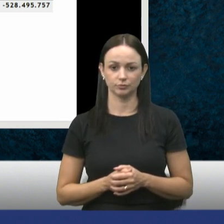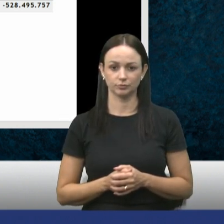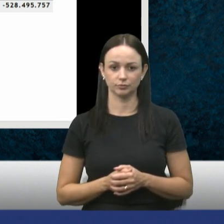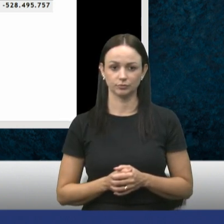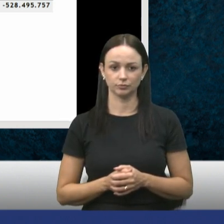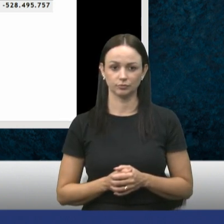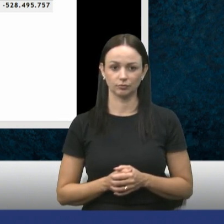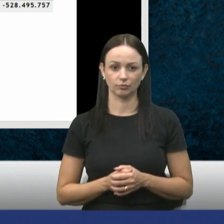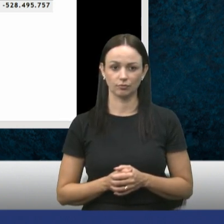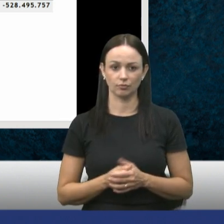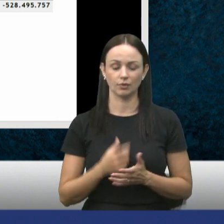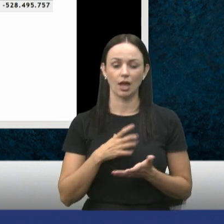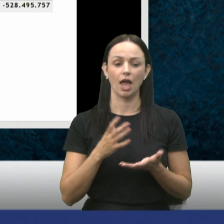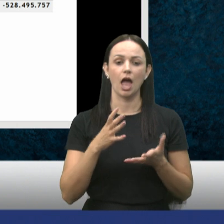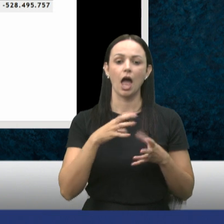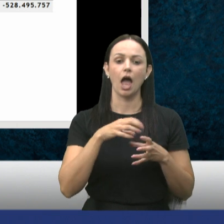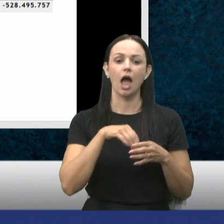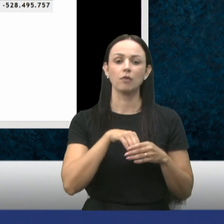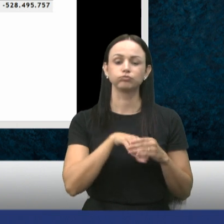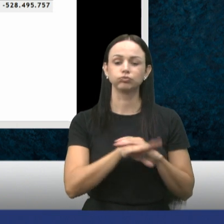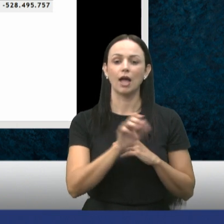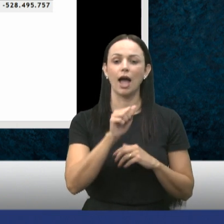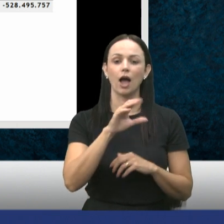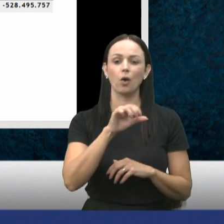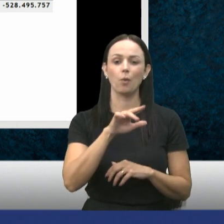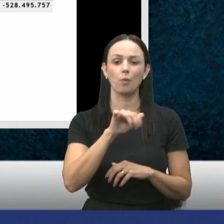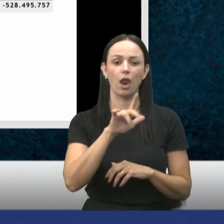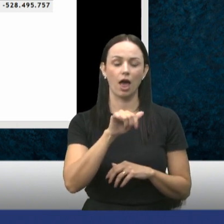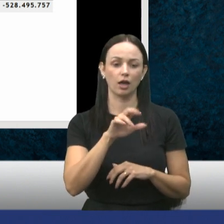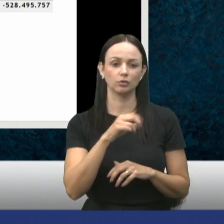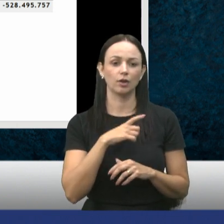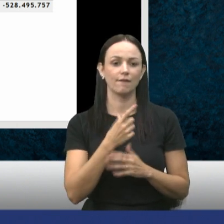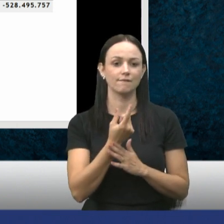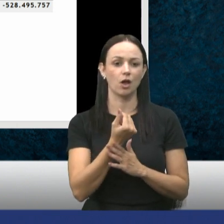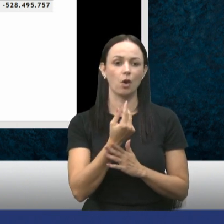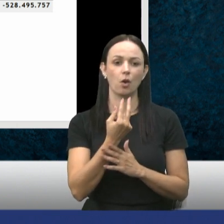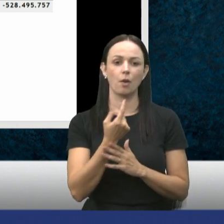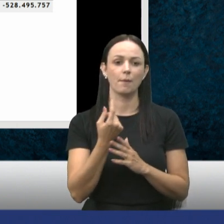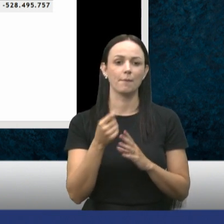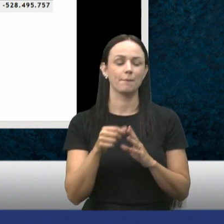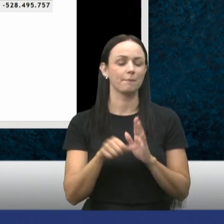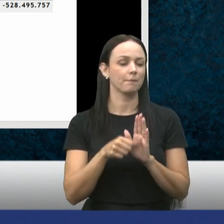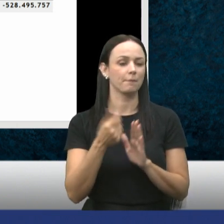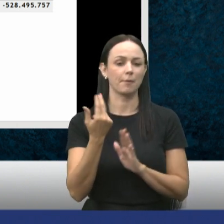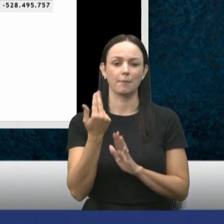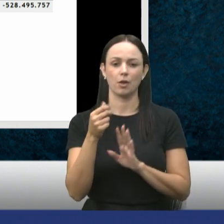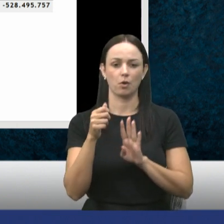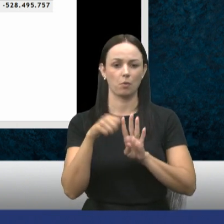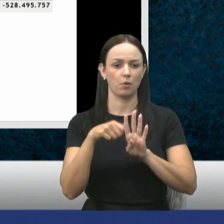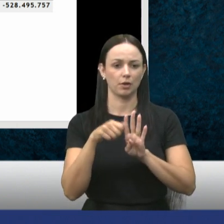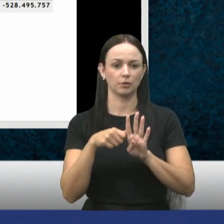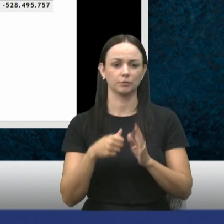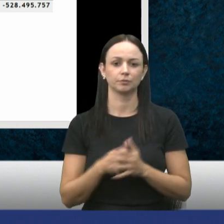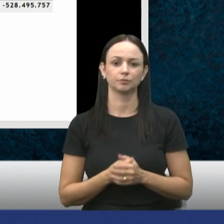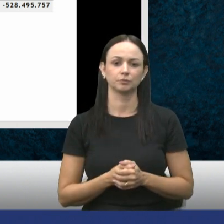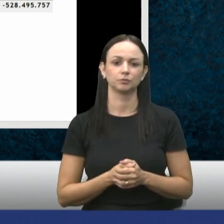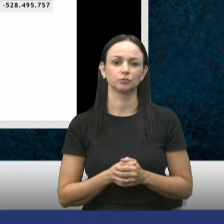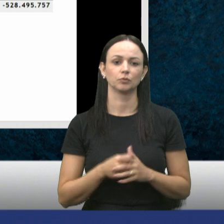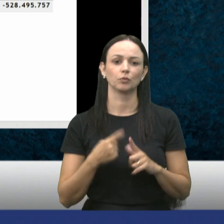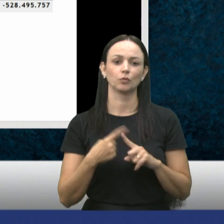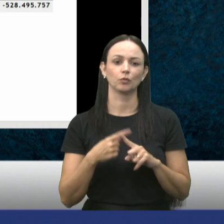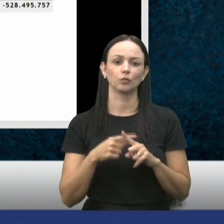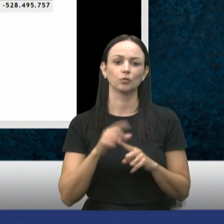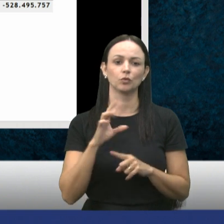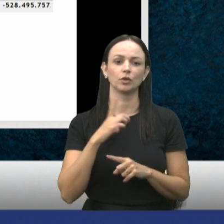O acumulado vai ser os mesmos valores do primeiro quadrimestre, né? Porque ainda só teve